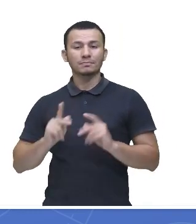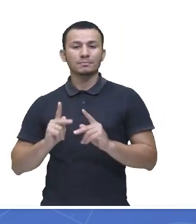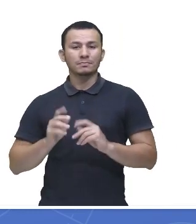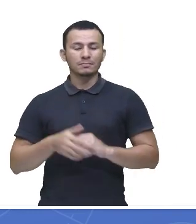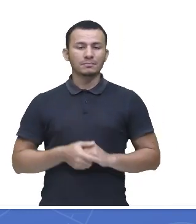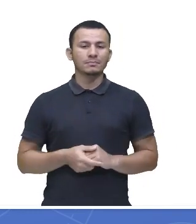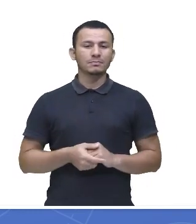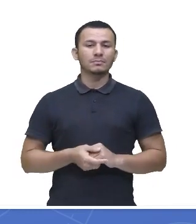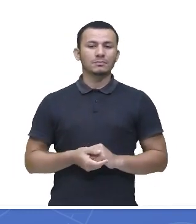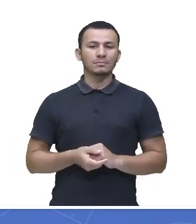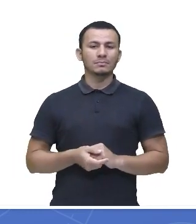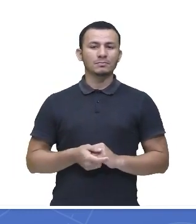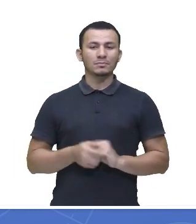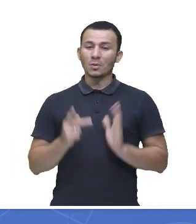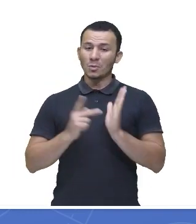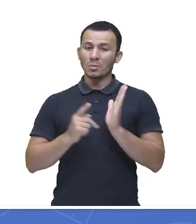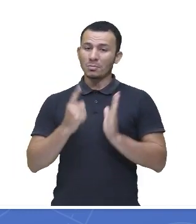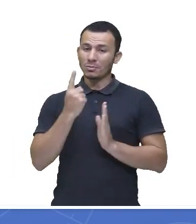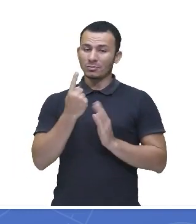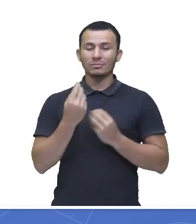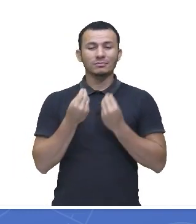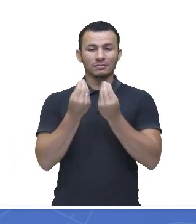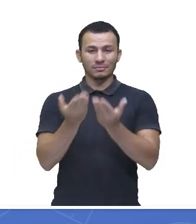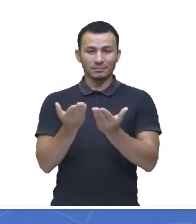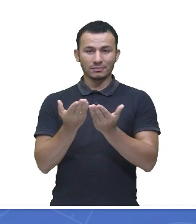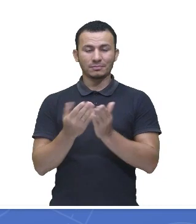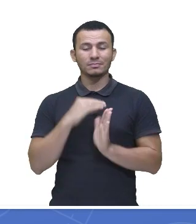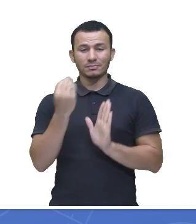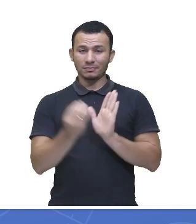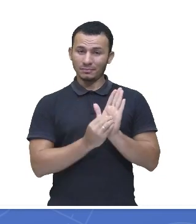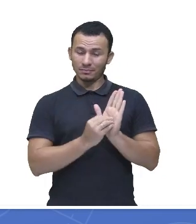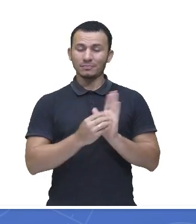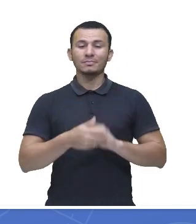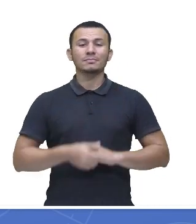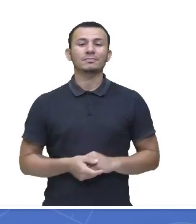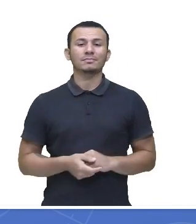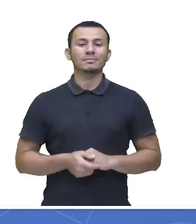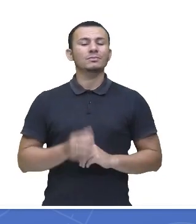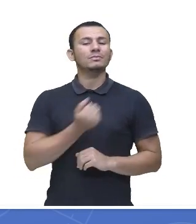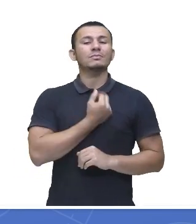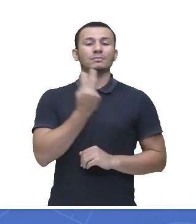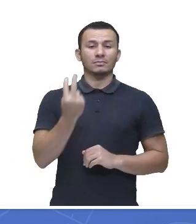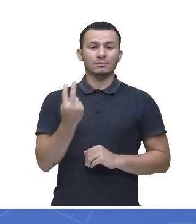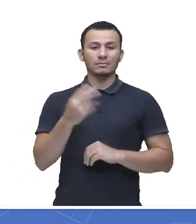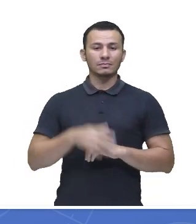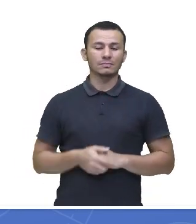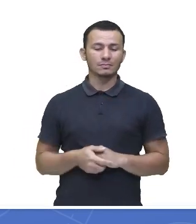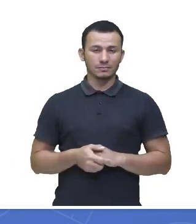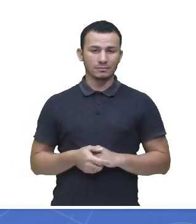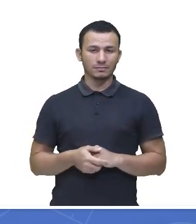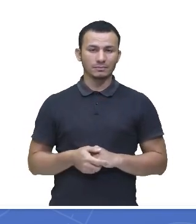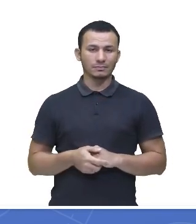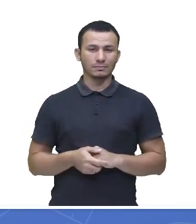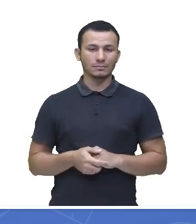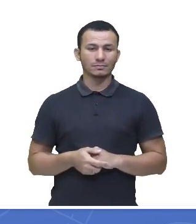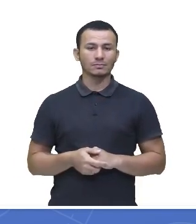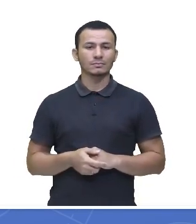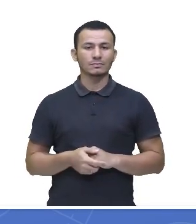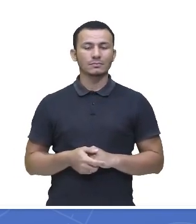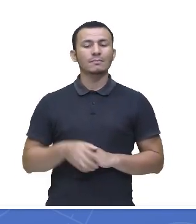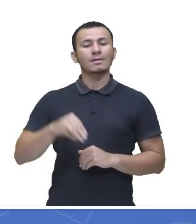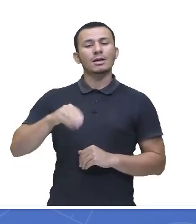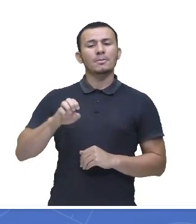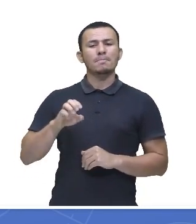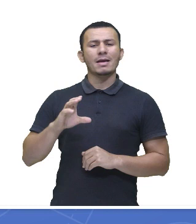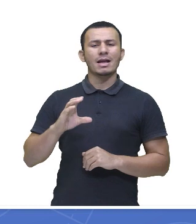tranquilo, Jamile, ganhou um ponto, tá? Anota aí no boletim. Vamos falar então da segunda questão? Gente, digestão